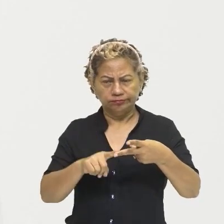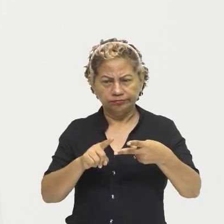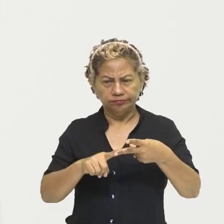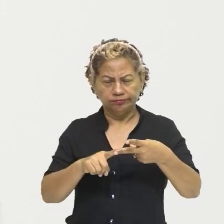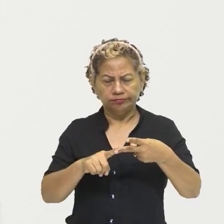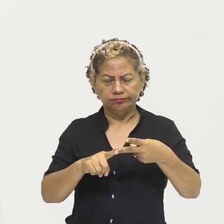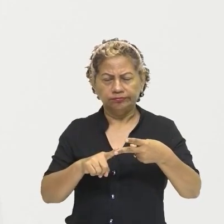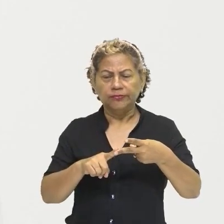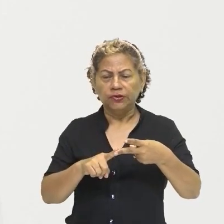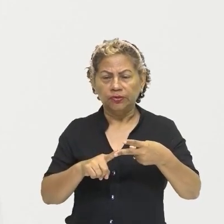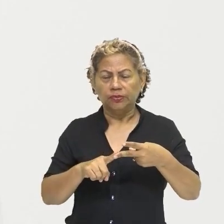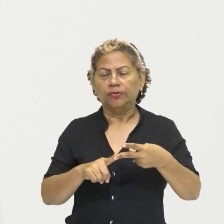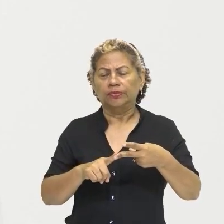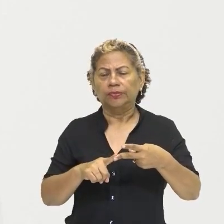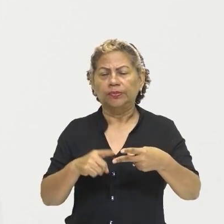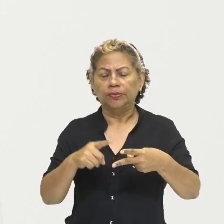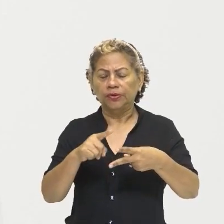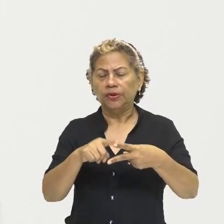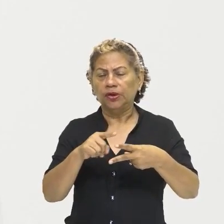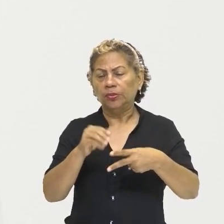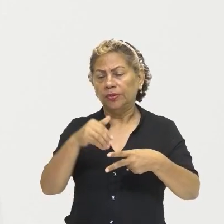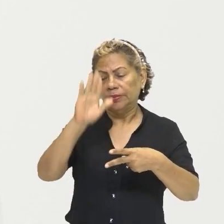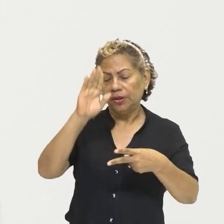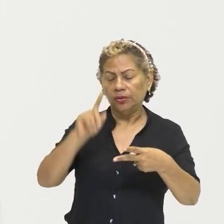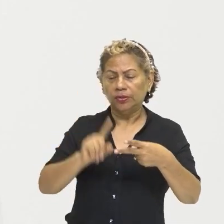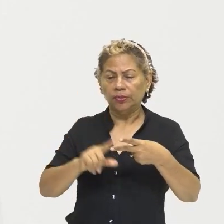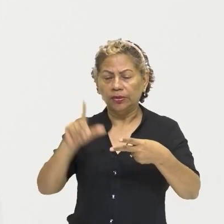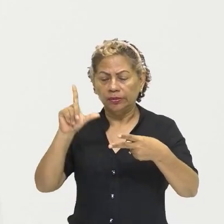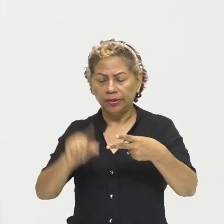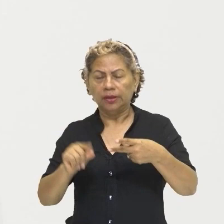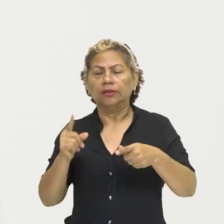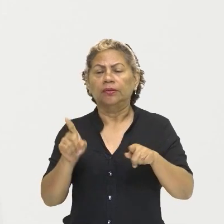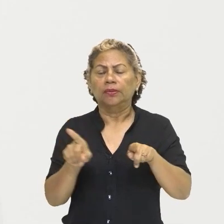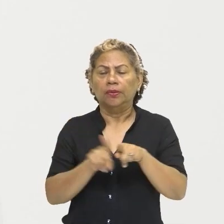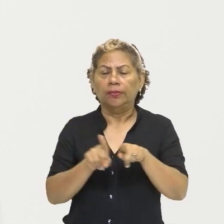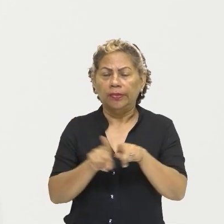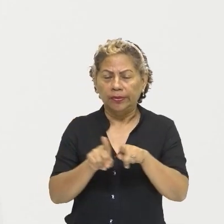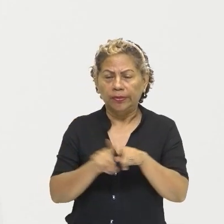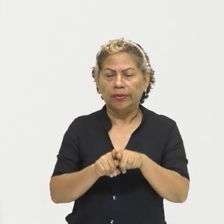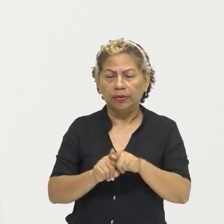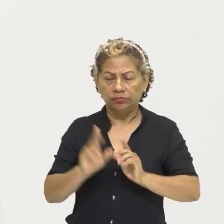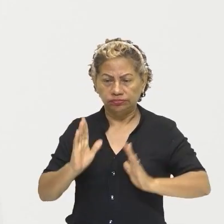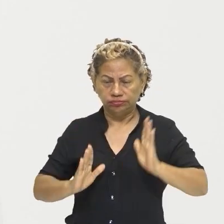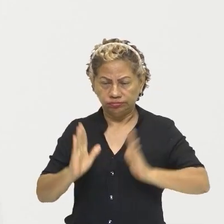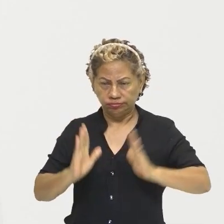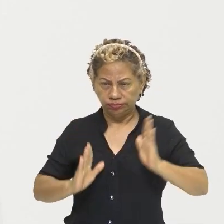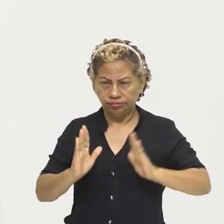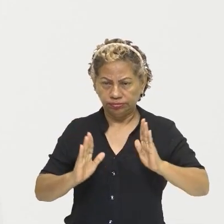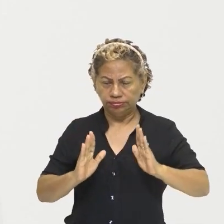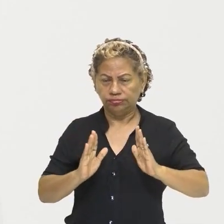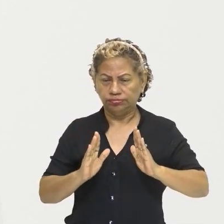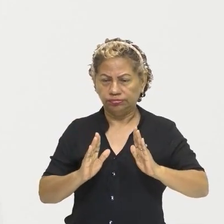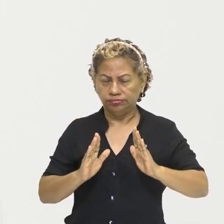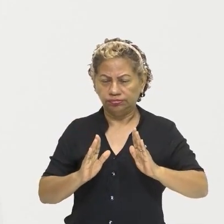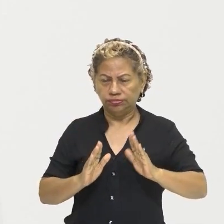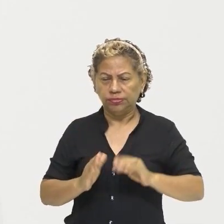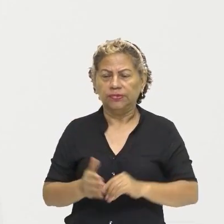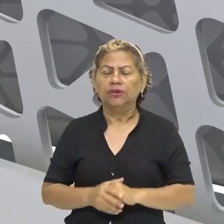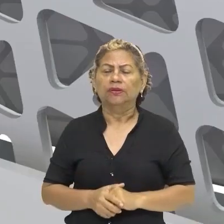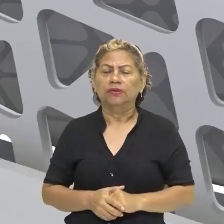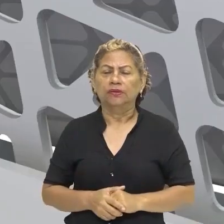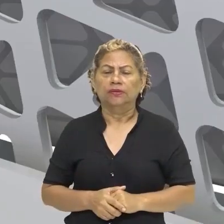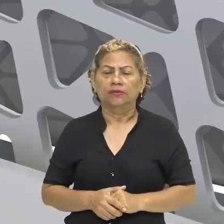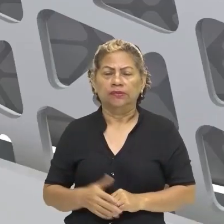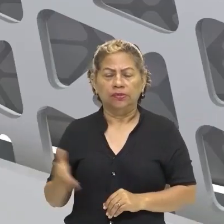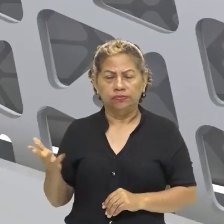cinética, exatamente porque a velocidade do planeta no periélio, ela é maior que a velocidade do planeta no